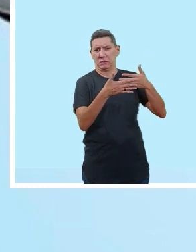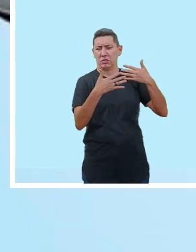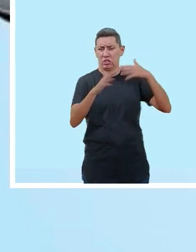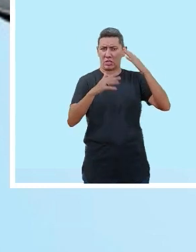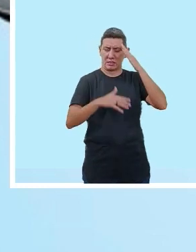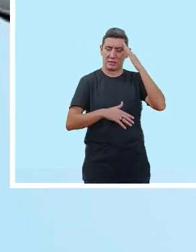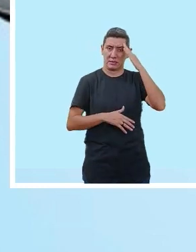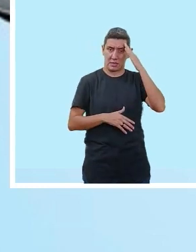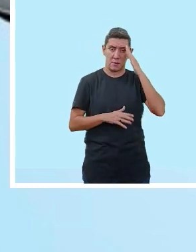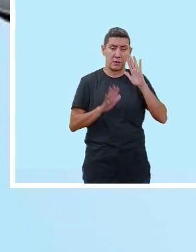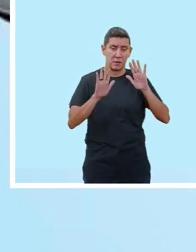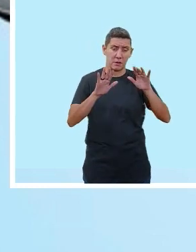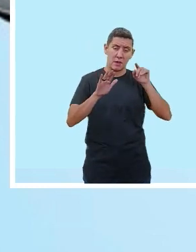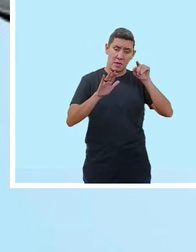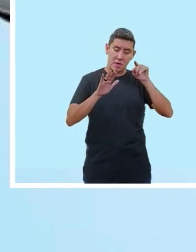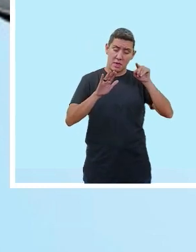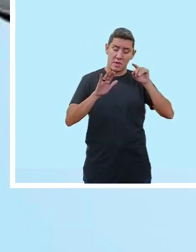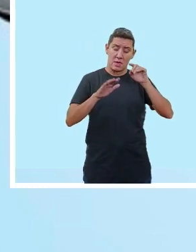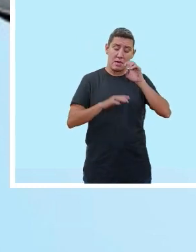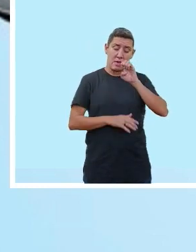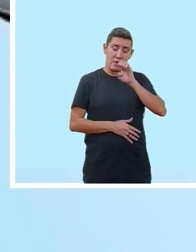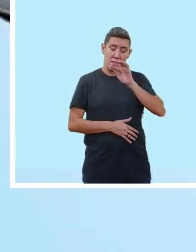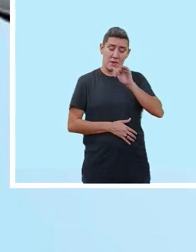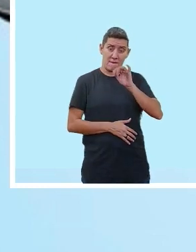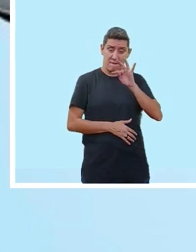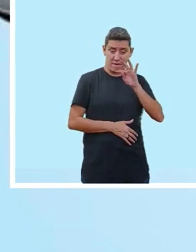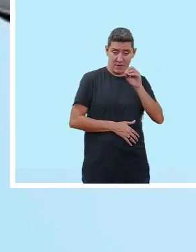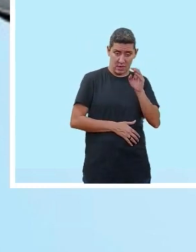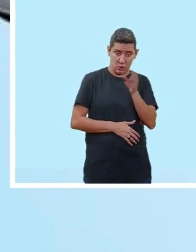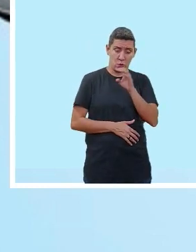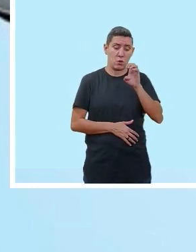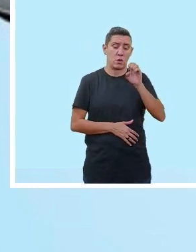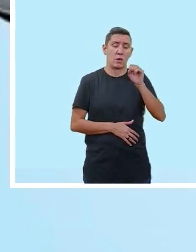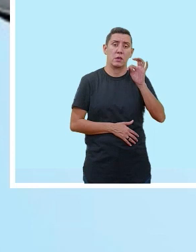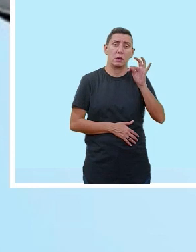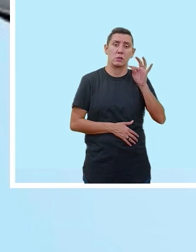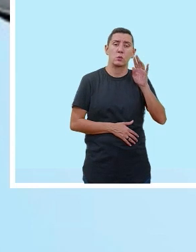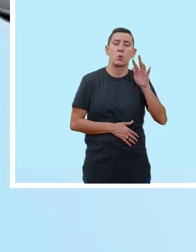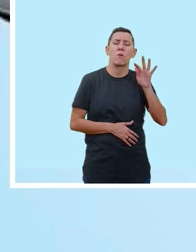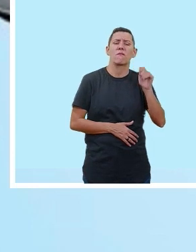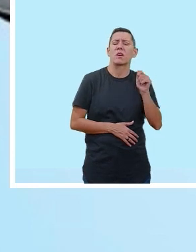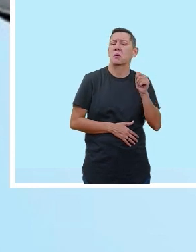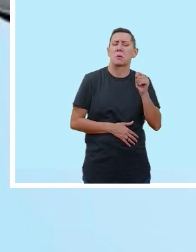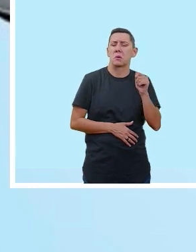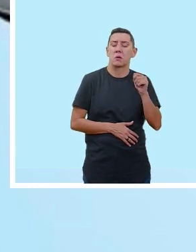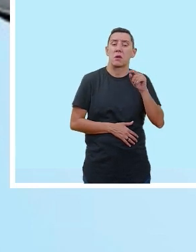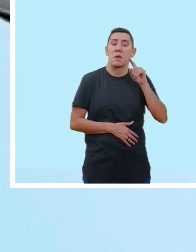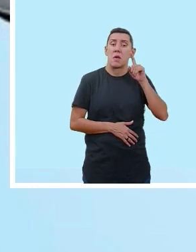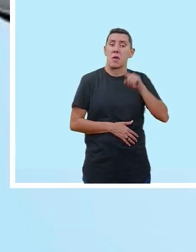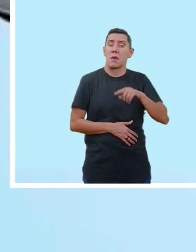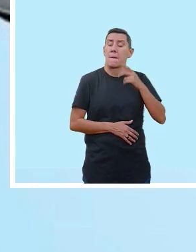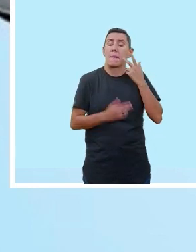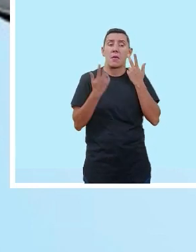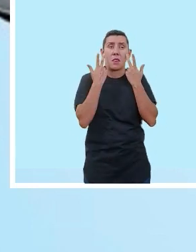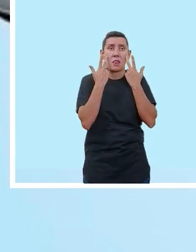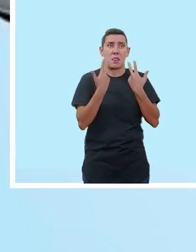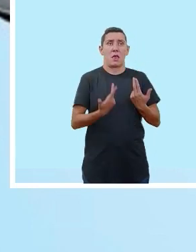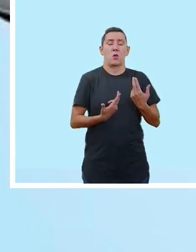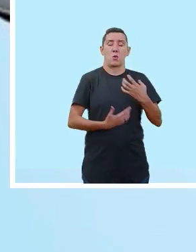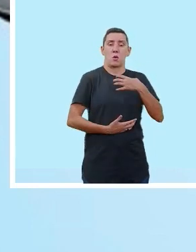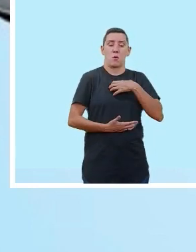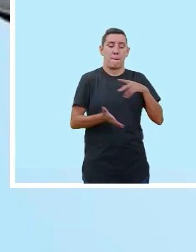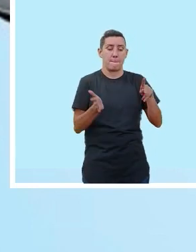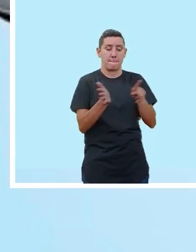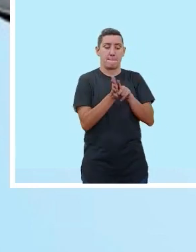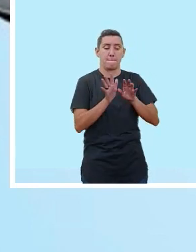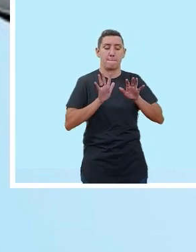que separar é que o efeito estufa, ele é um efeito natural do planeta, né? Então, o que é o